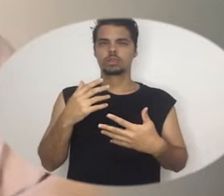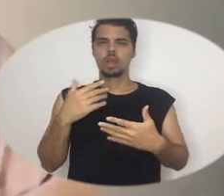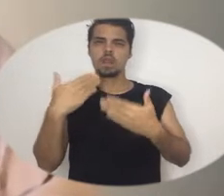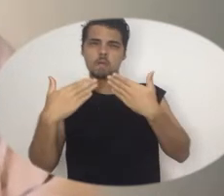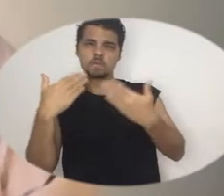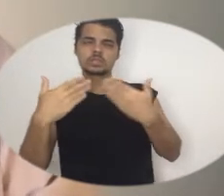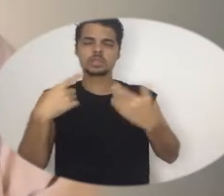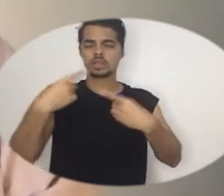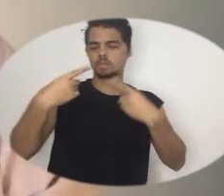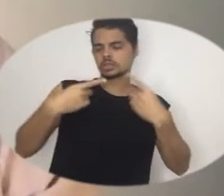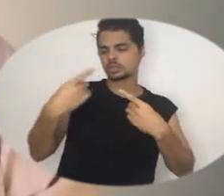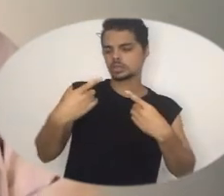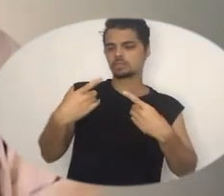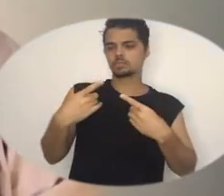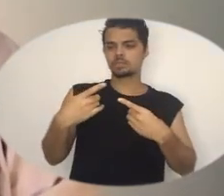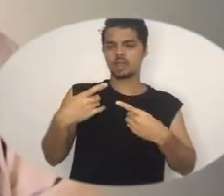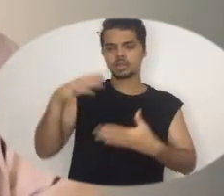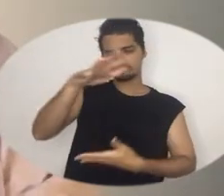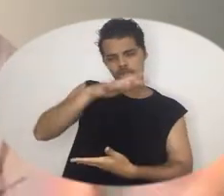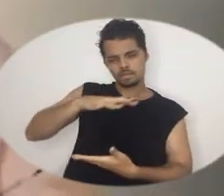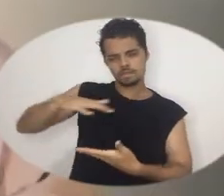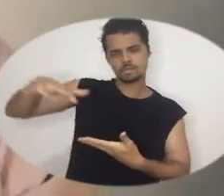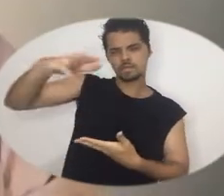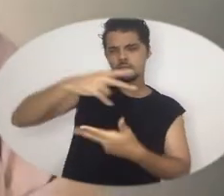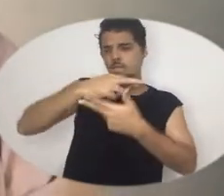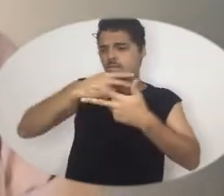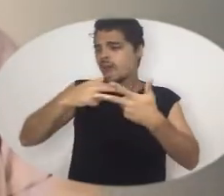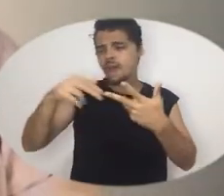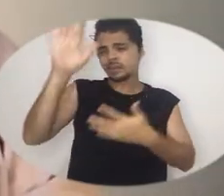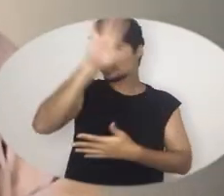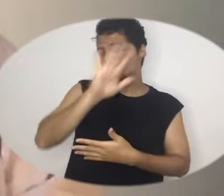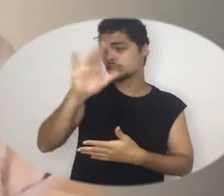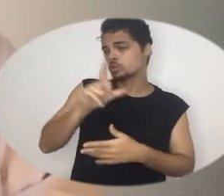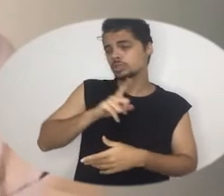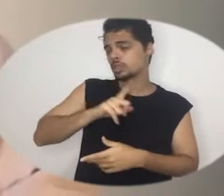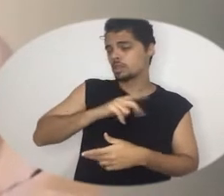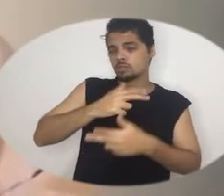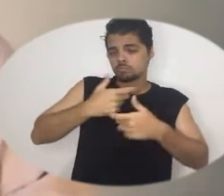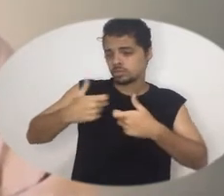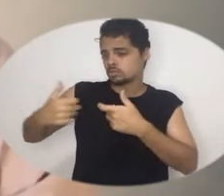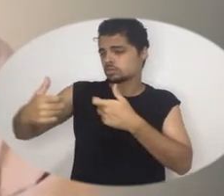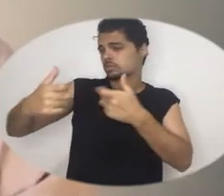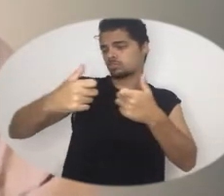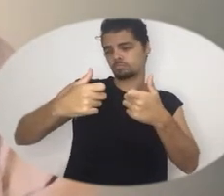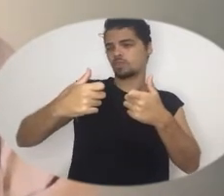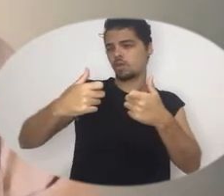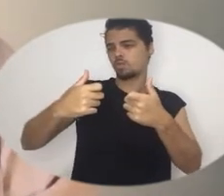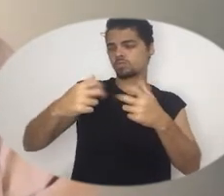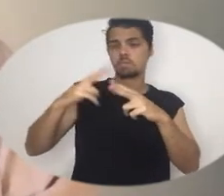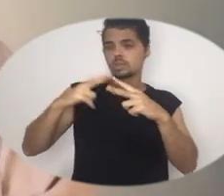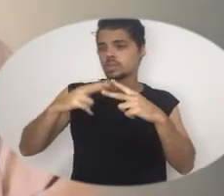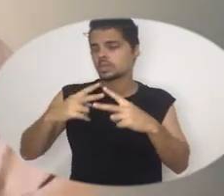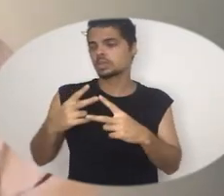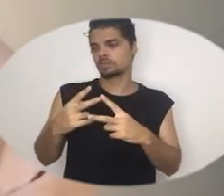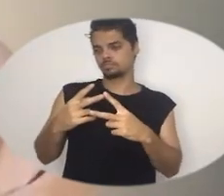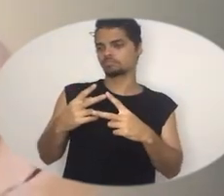províncias se mantinham Unidas a Portugal isso nos leva a um segundo ponto ninguém podia ter certeza que o território do império